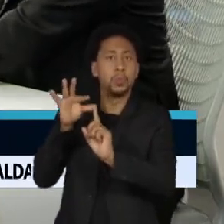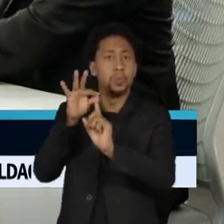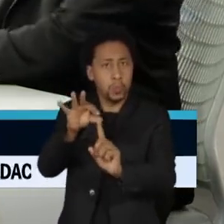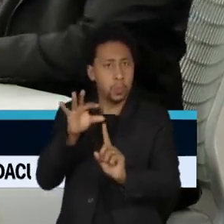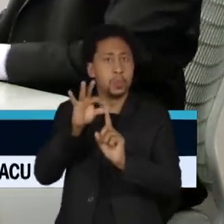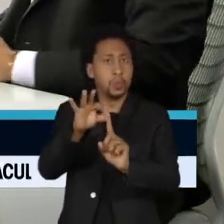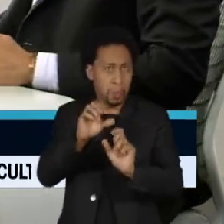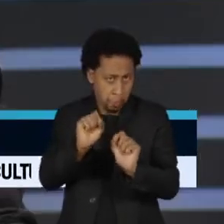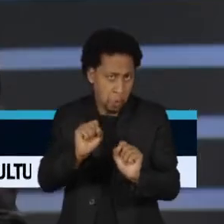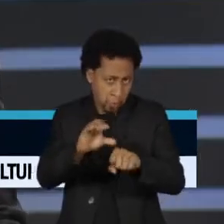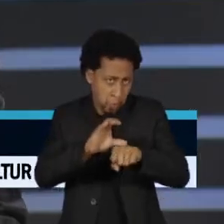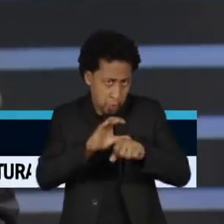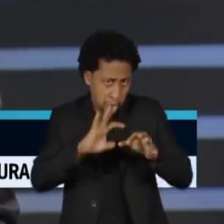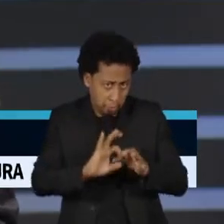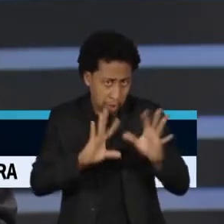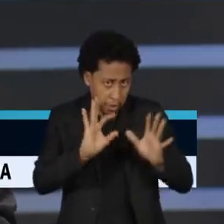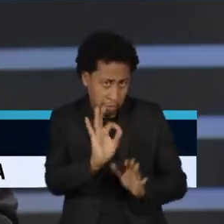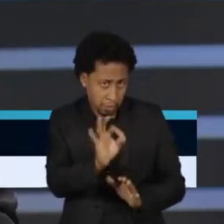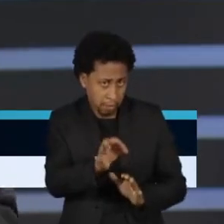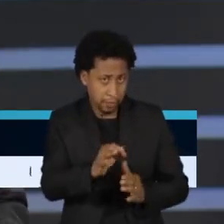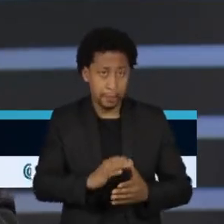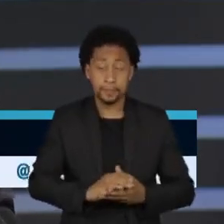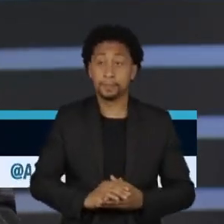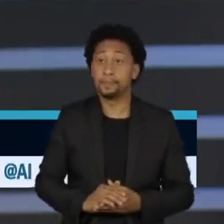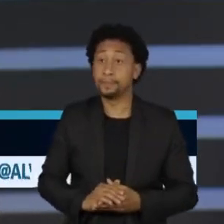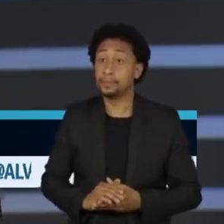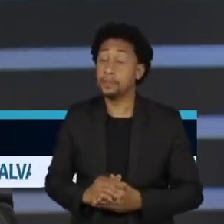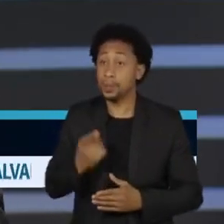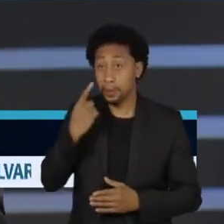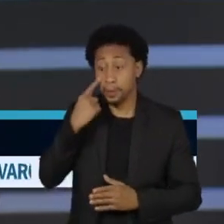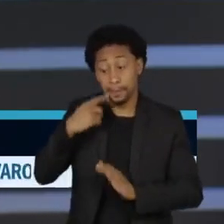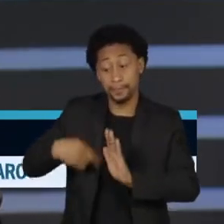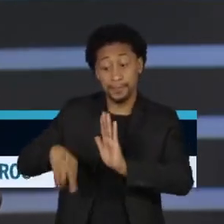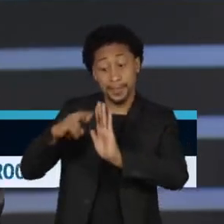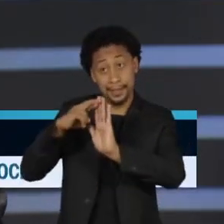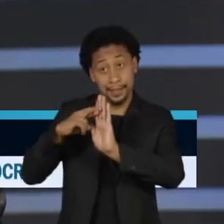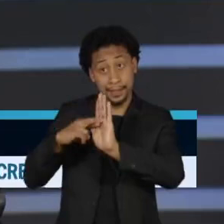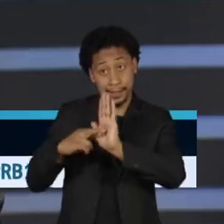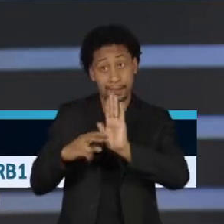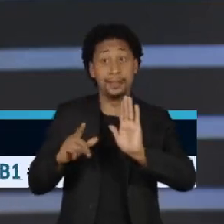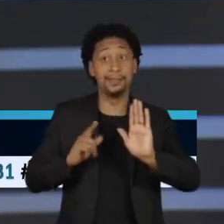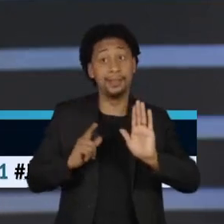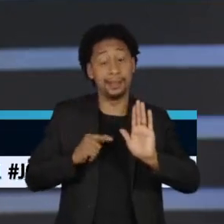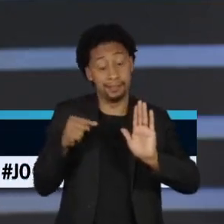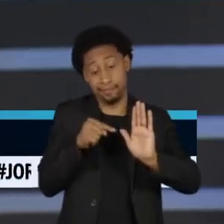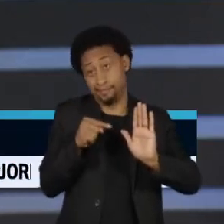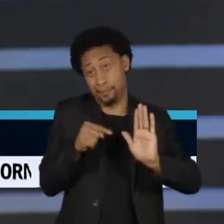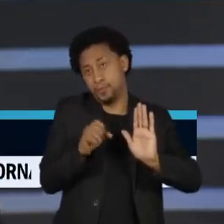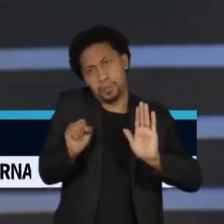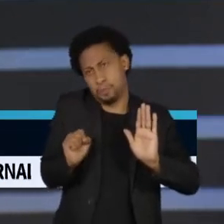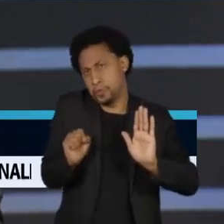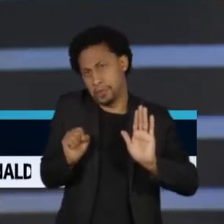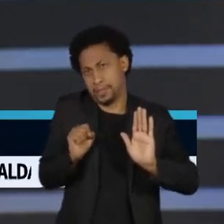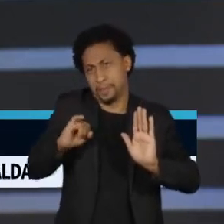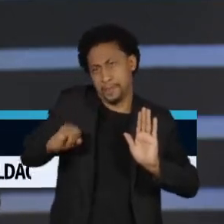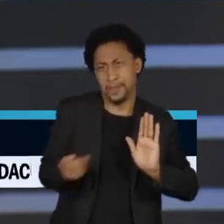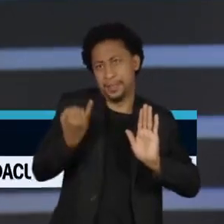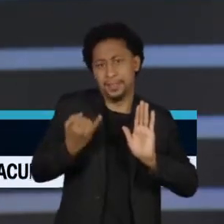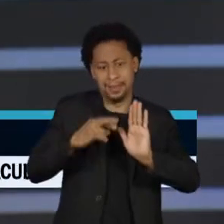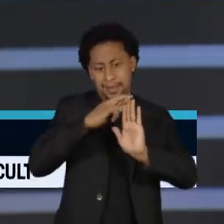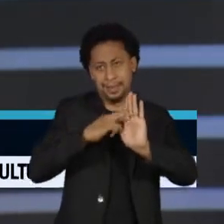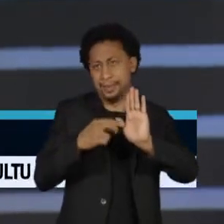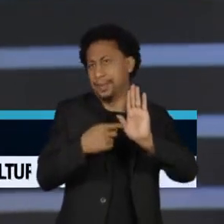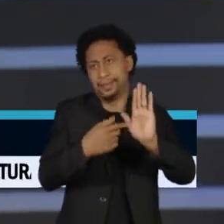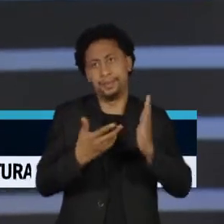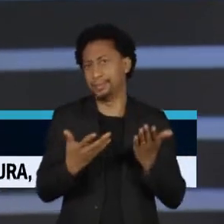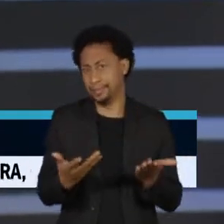exatamente eu acho que de novo você tem as regras do jogo né Você pode jogar esse jogo até o final faz parte então por exemplo